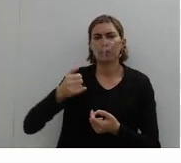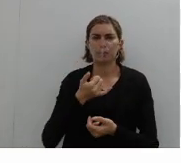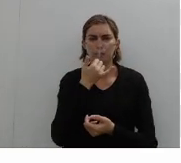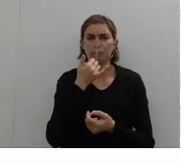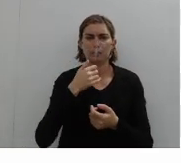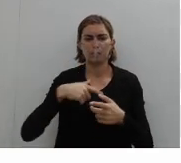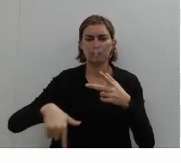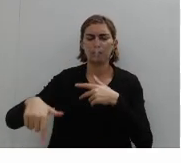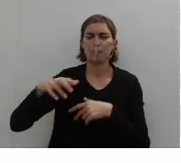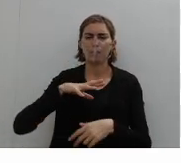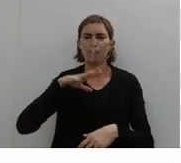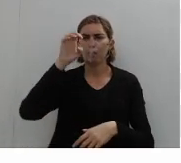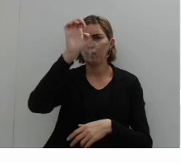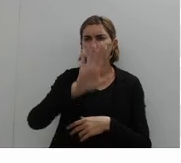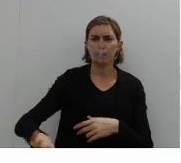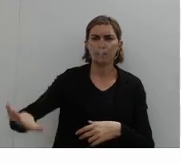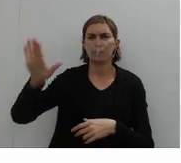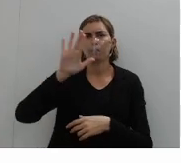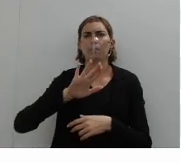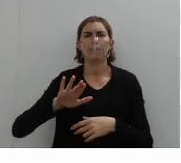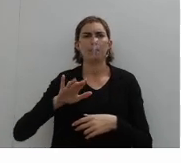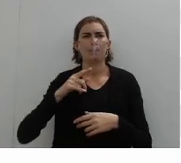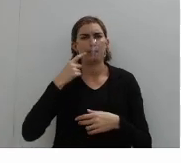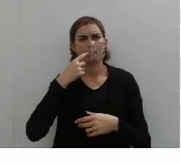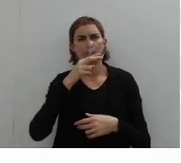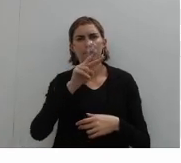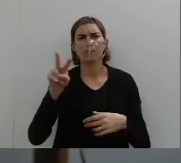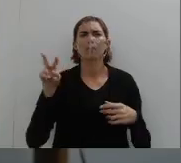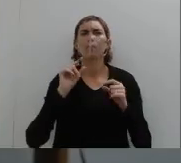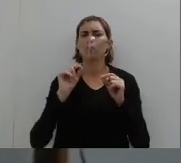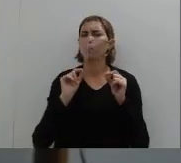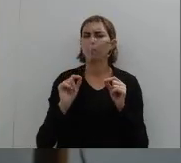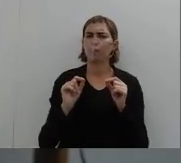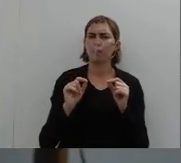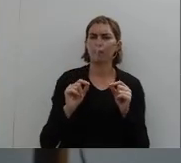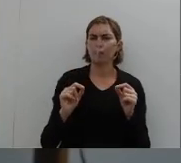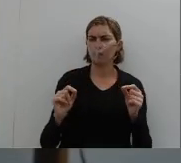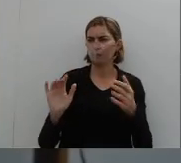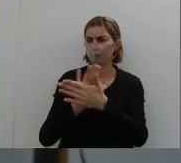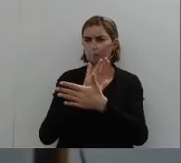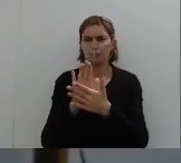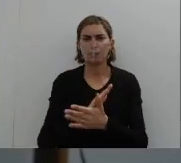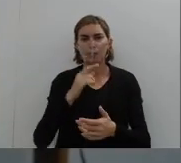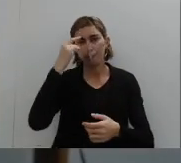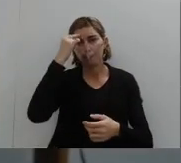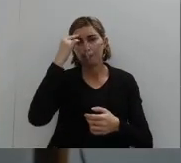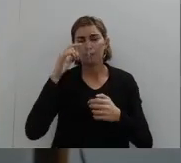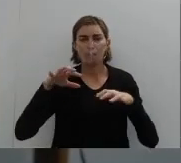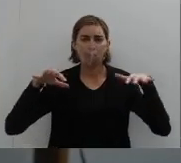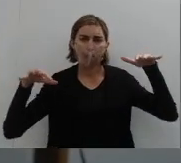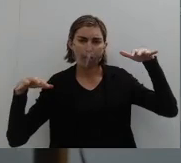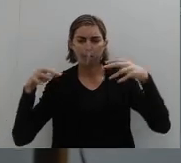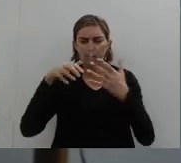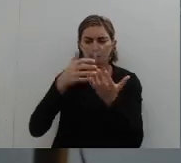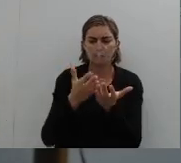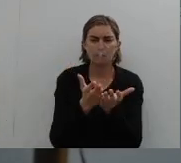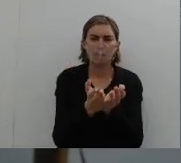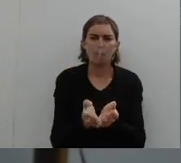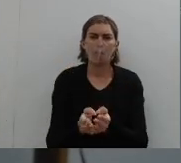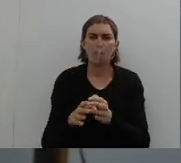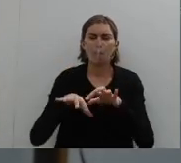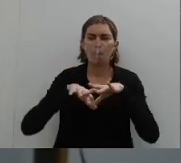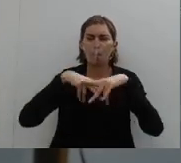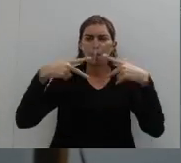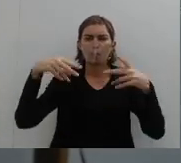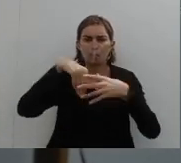circulavam entre os europeus. Então, assim, criaturas terríveis que iam destruir as embarcações, criaturas terríveis que não iam deixar esses povos